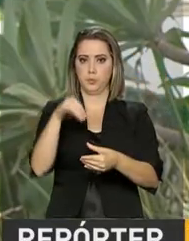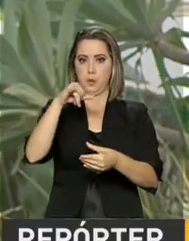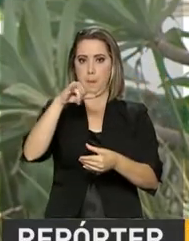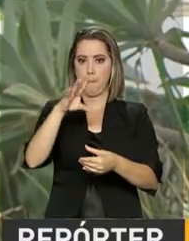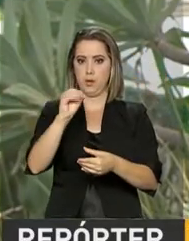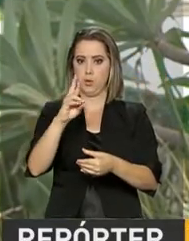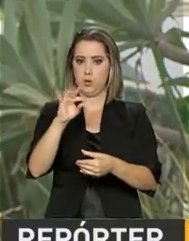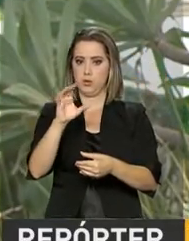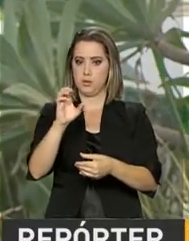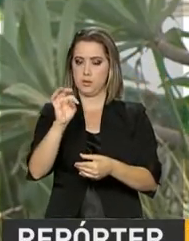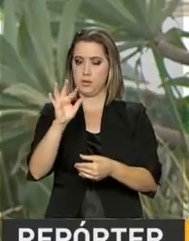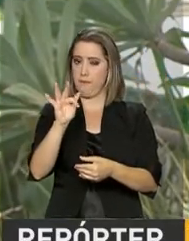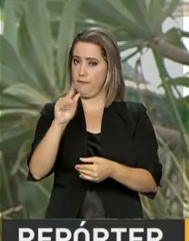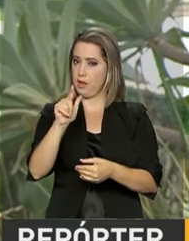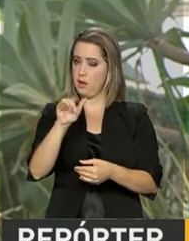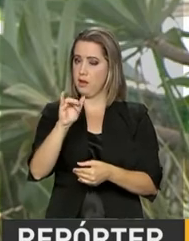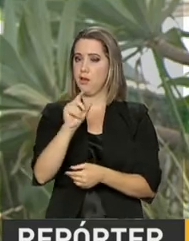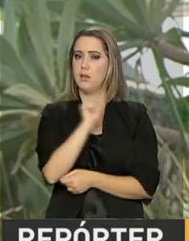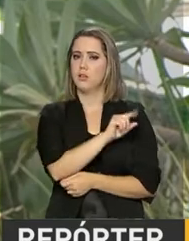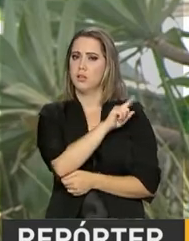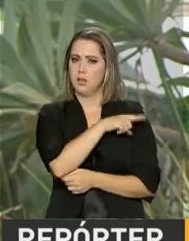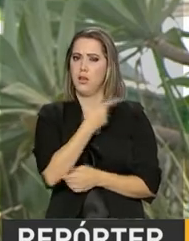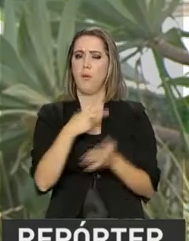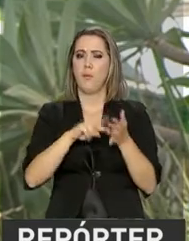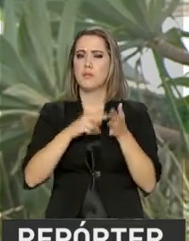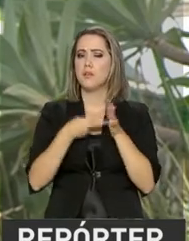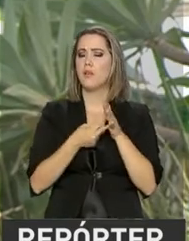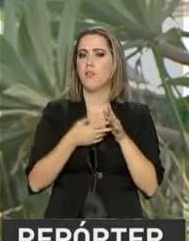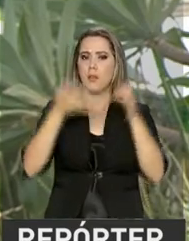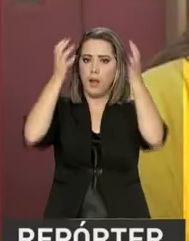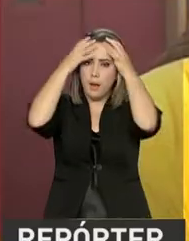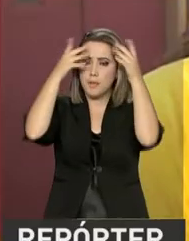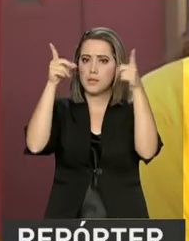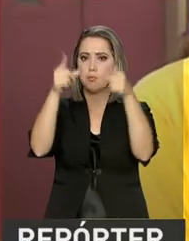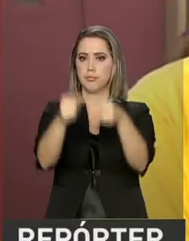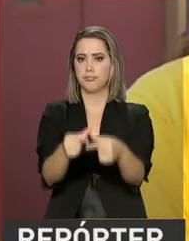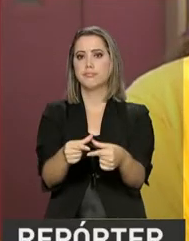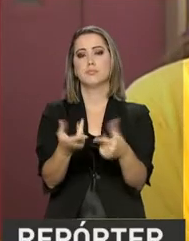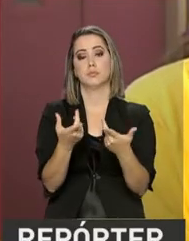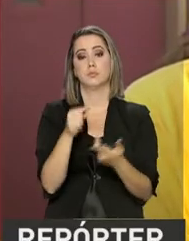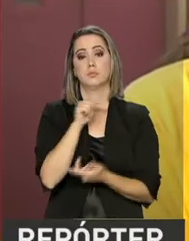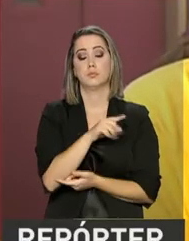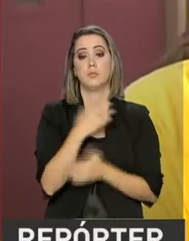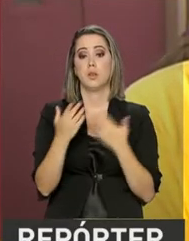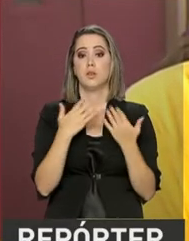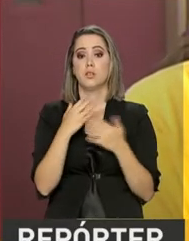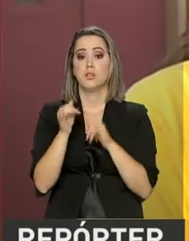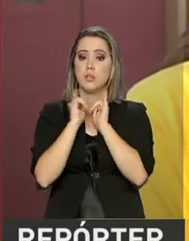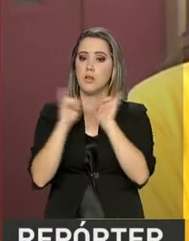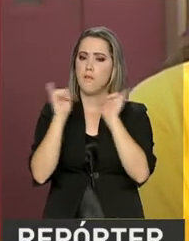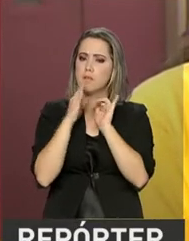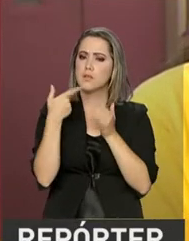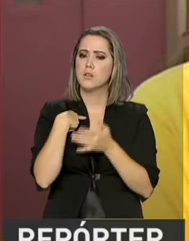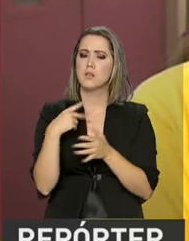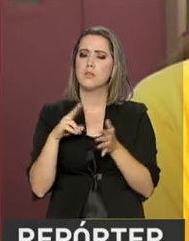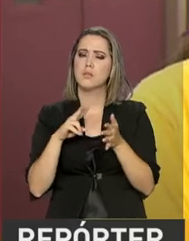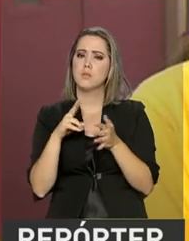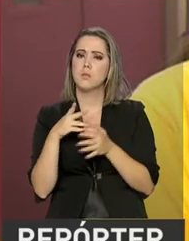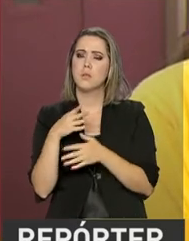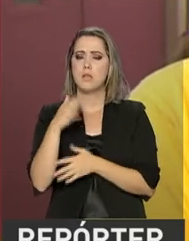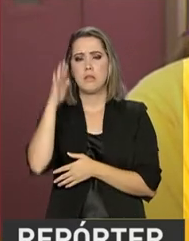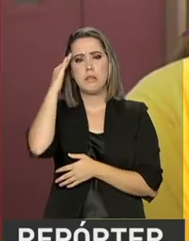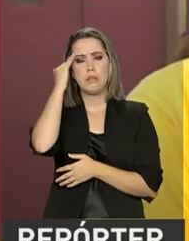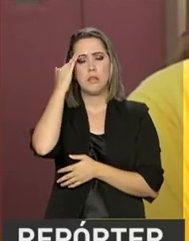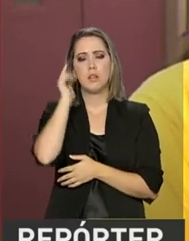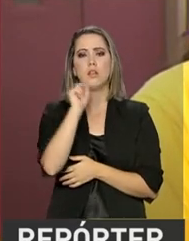uma criança nasce com uma cabeça menor do que a da gente. Aqui a gente está tentando popularizar o conceito